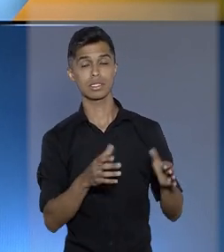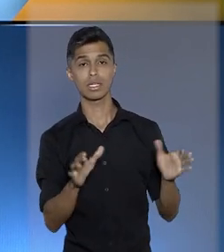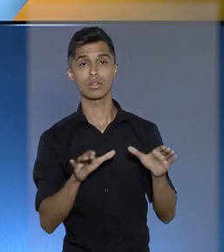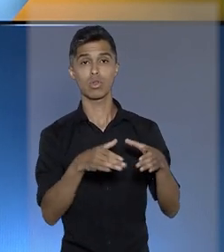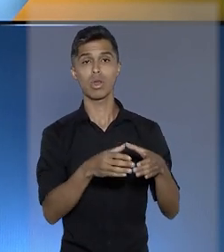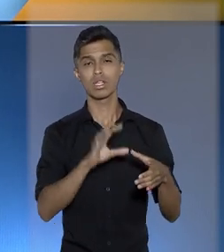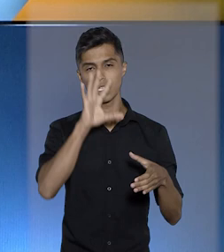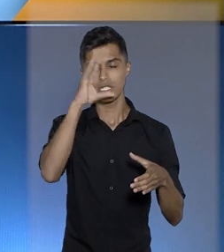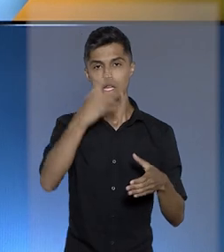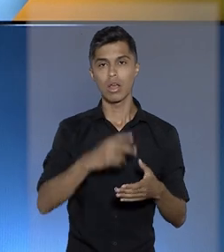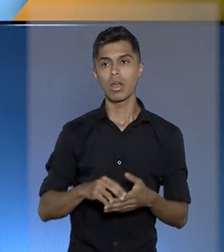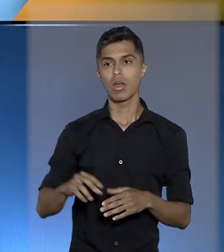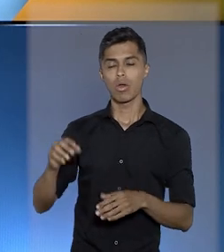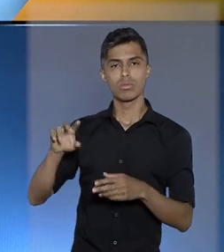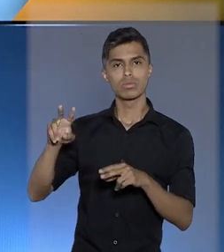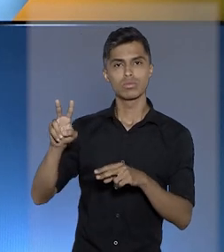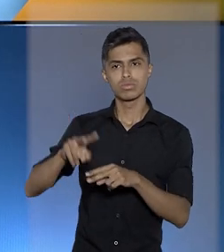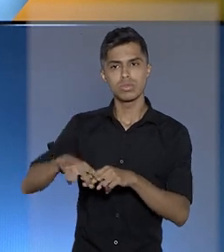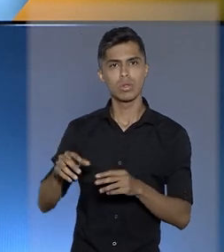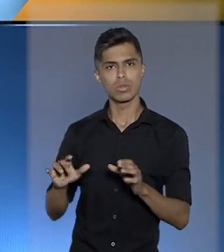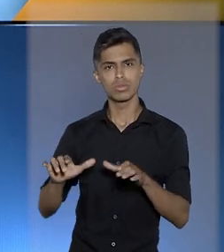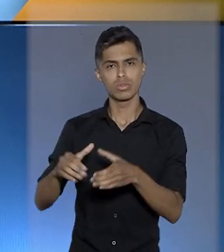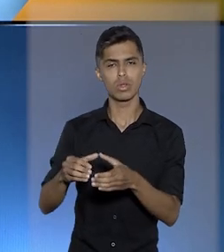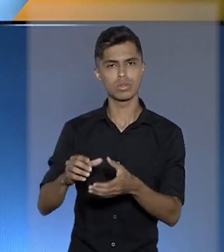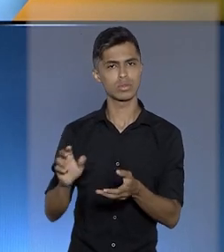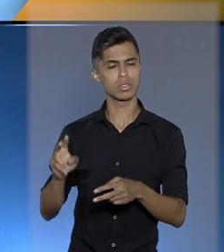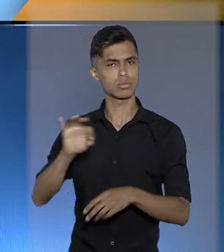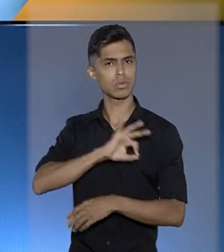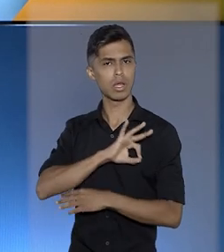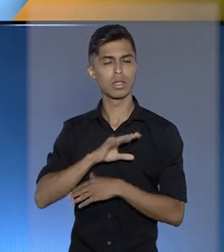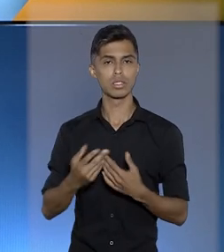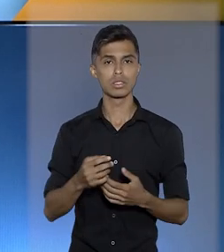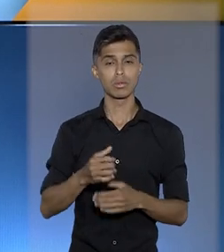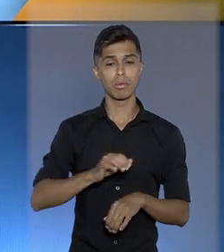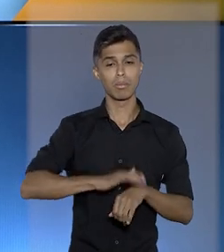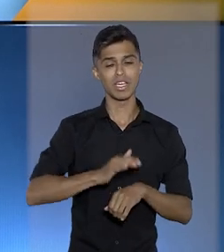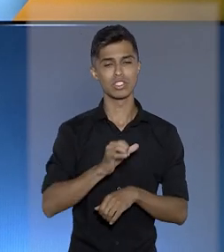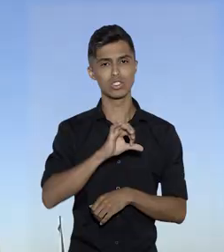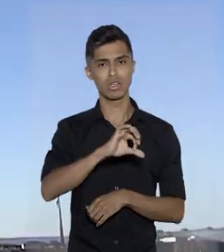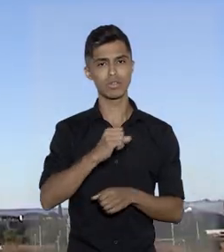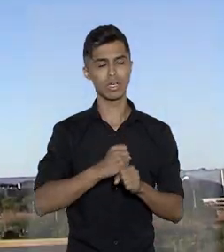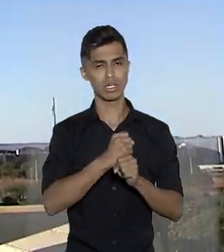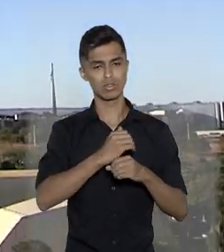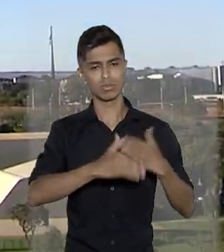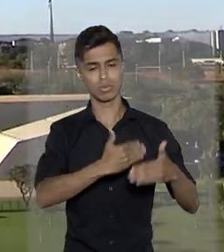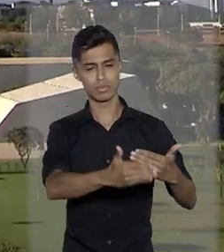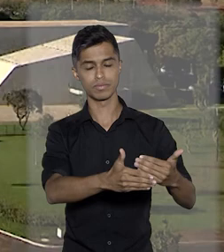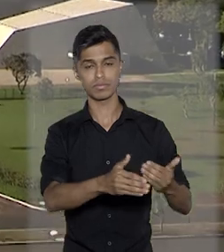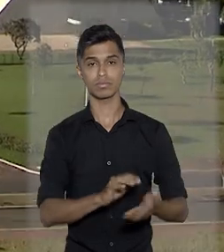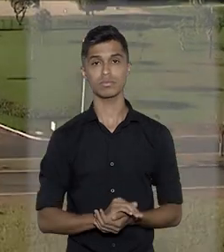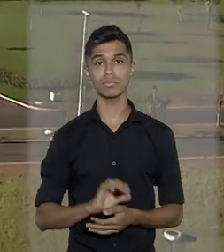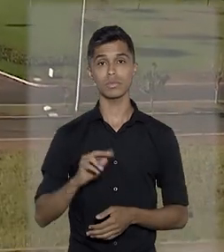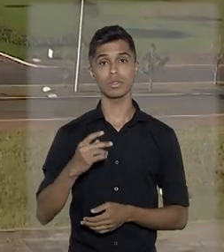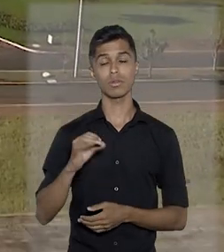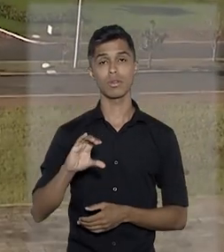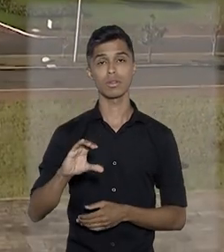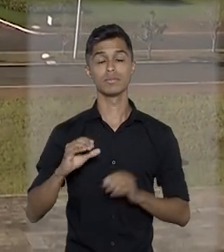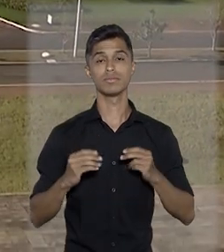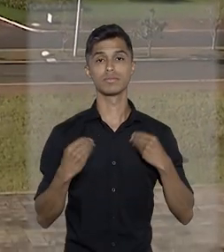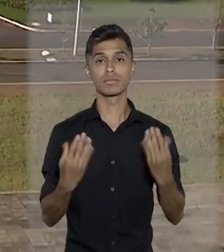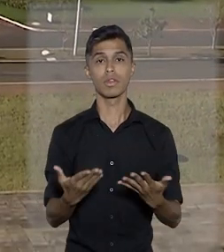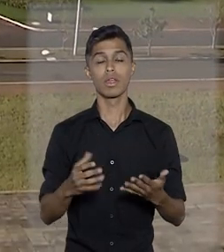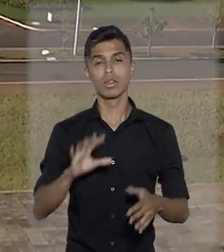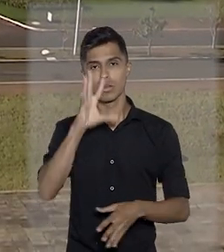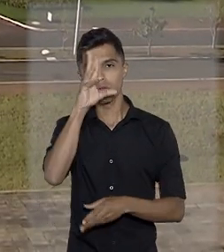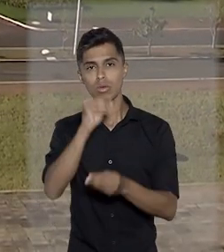determinou o trancamento de inquérito policial com mais de 9 anos de tramitação ao conceder abre as corpos o